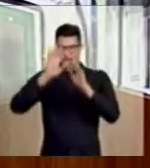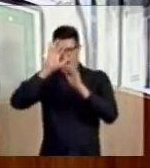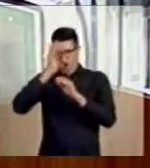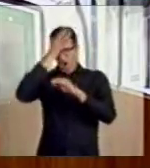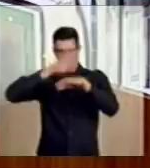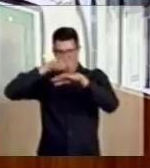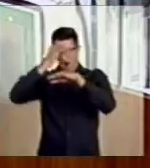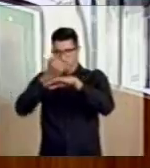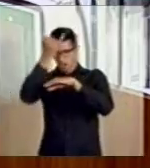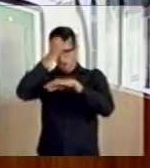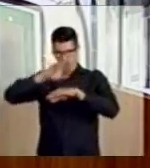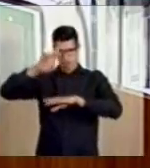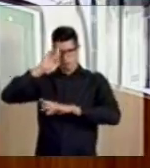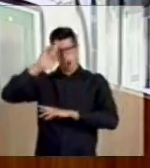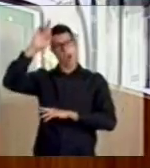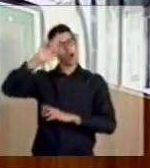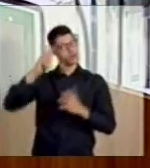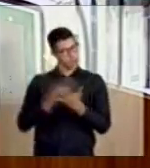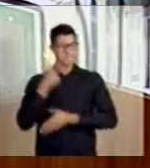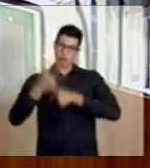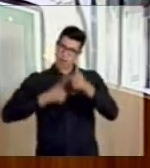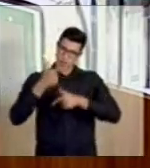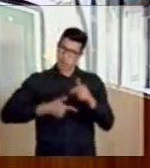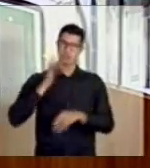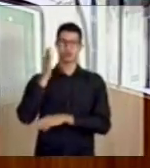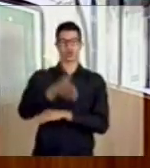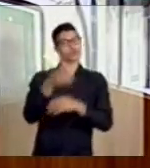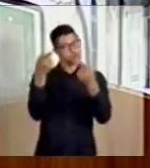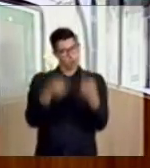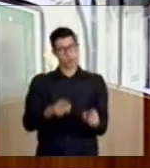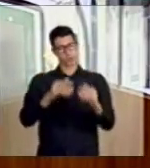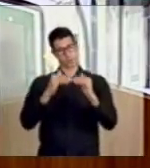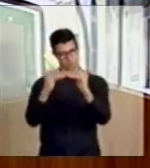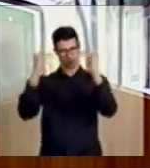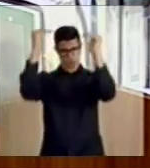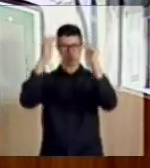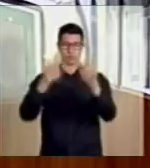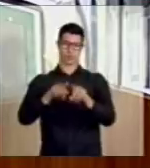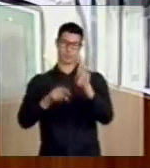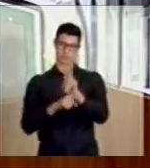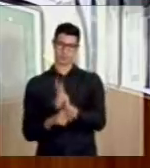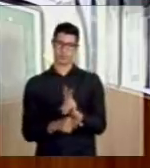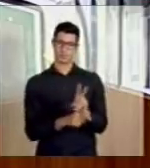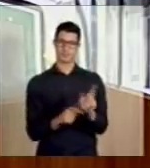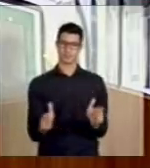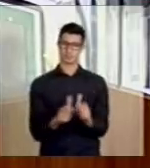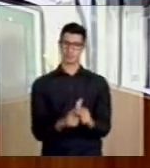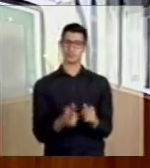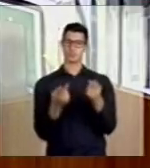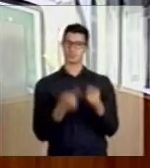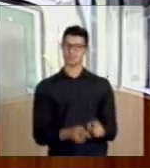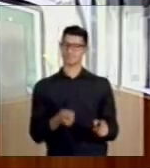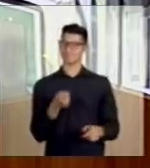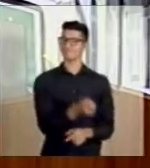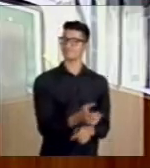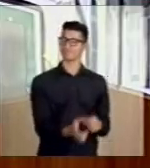importante função, a de atuar como poder contra-majoritário. de proteger as minorias contra